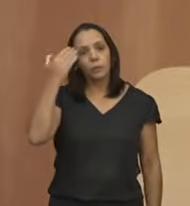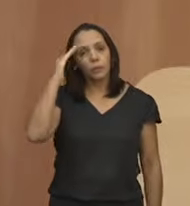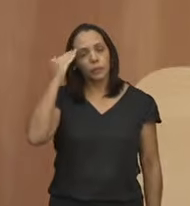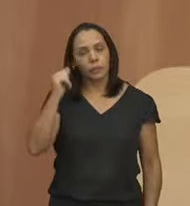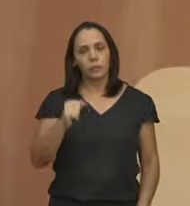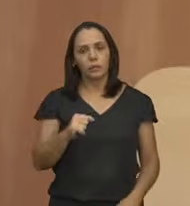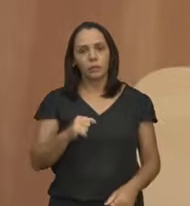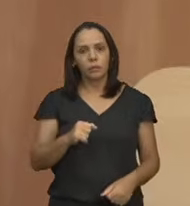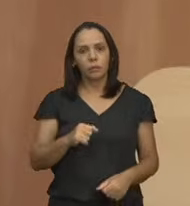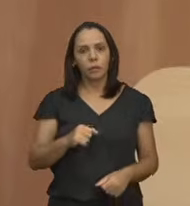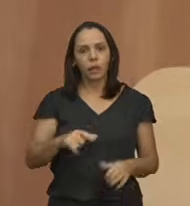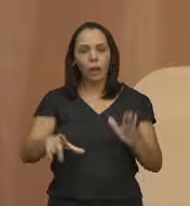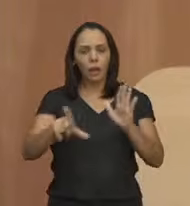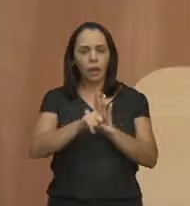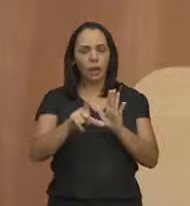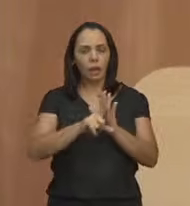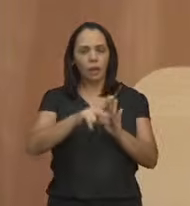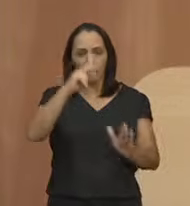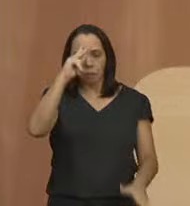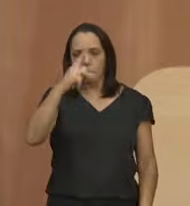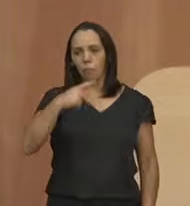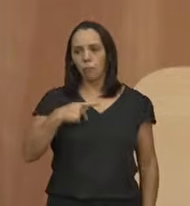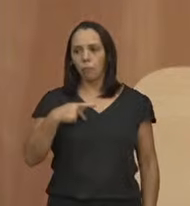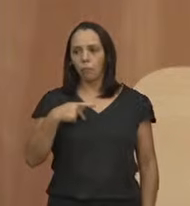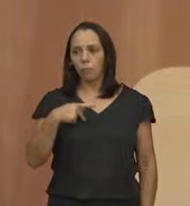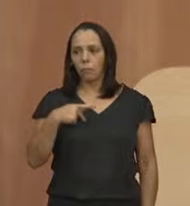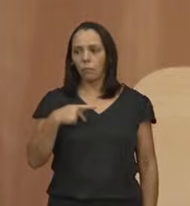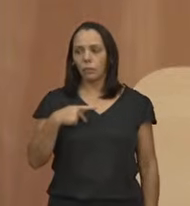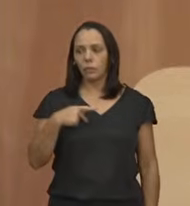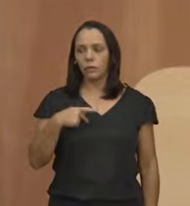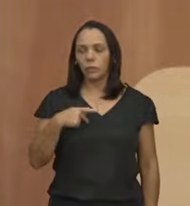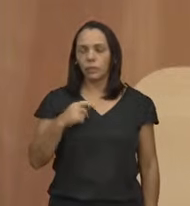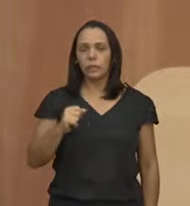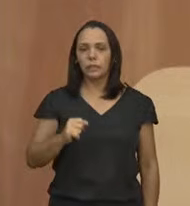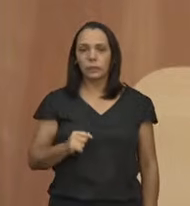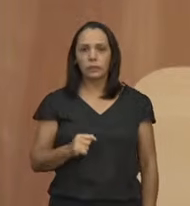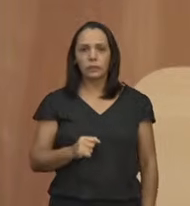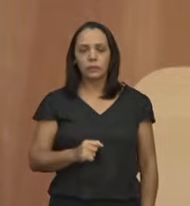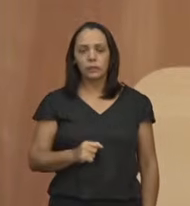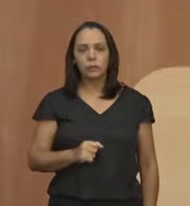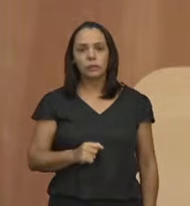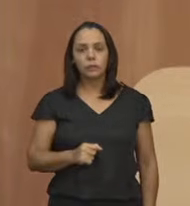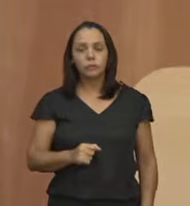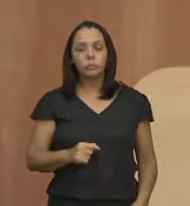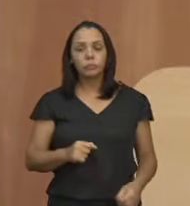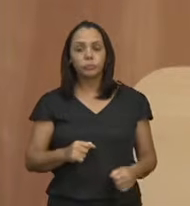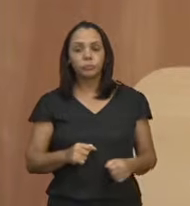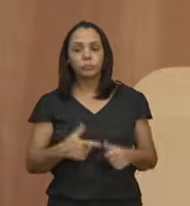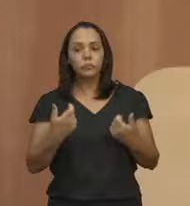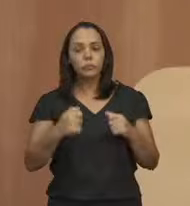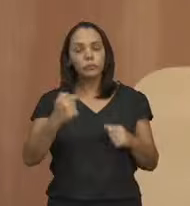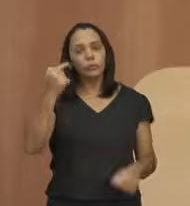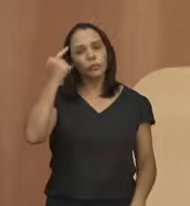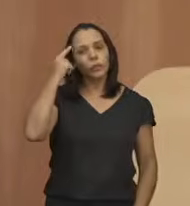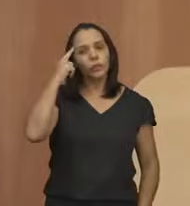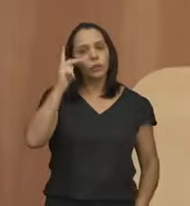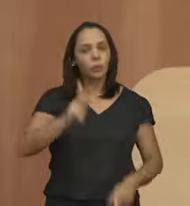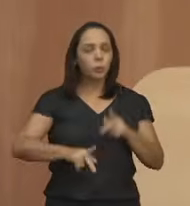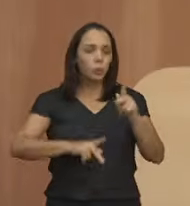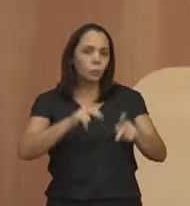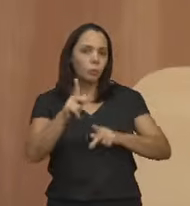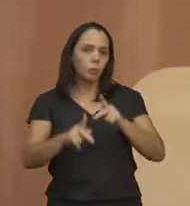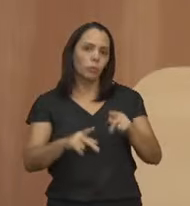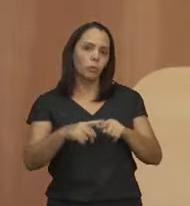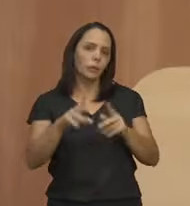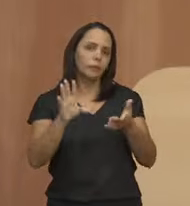podem legislar em benefício próprio. Quem ocupa um cargo público, seja de vereador, de deputado estadual, de deputado federal, precisa pensar no povo antes, e eles não